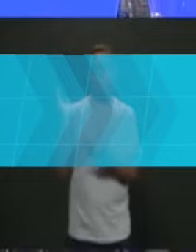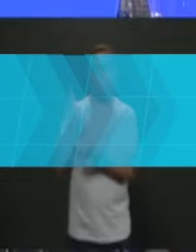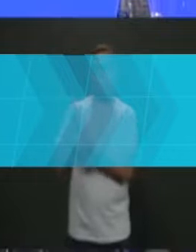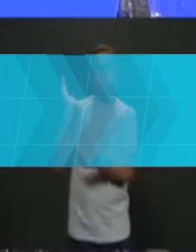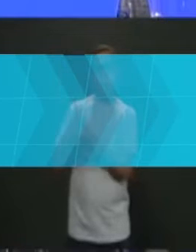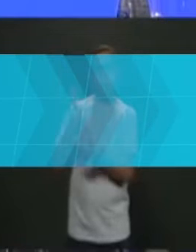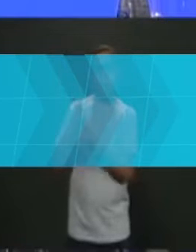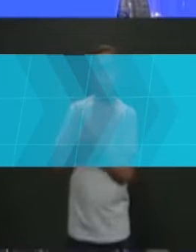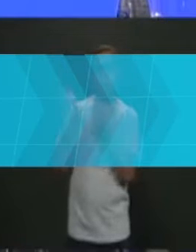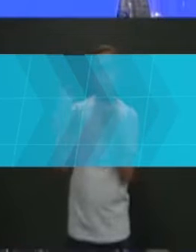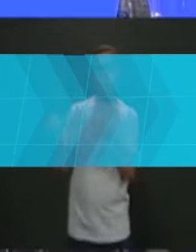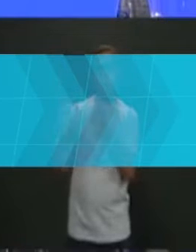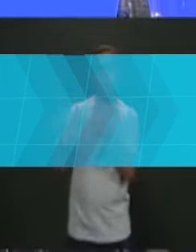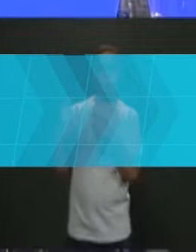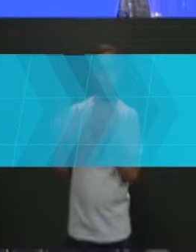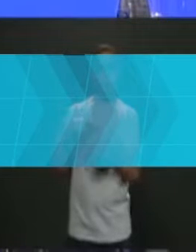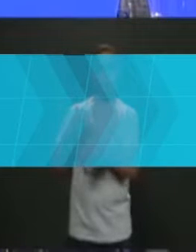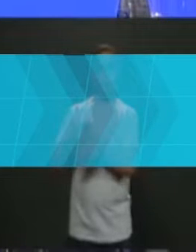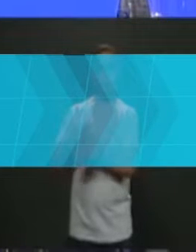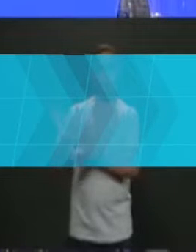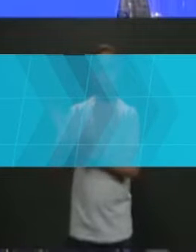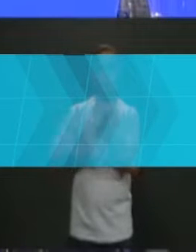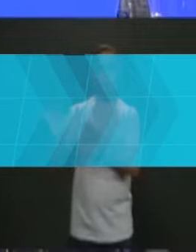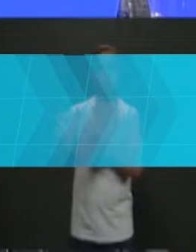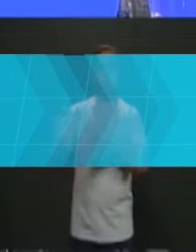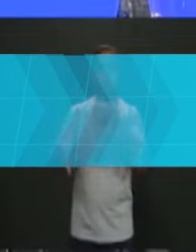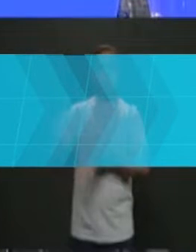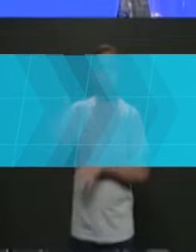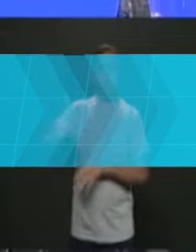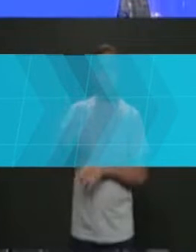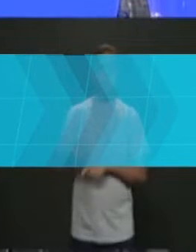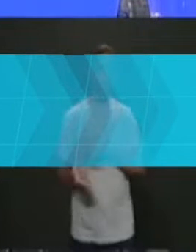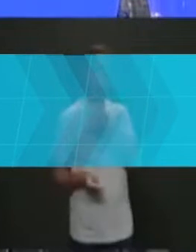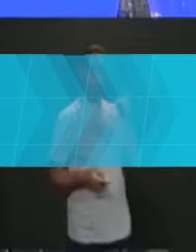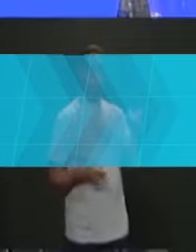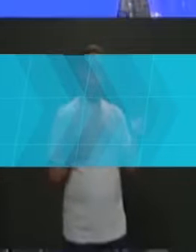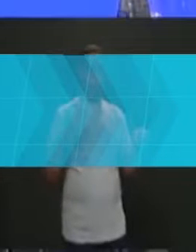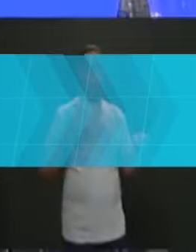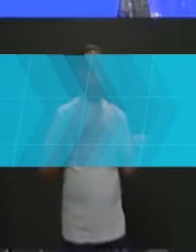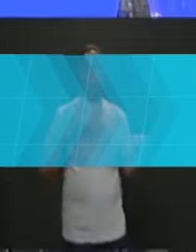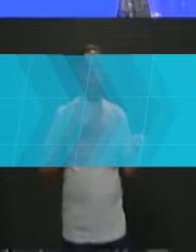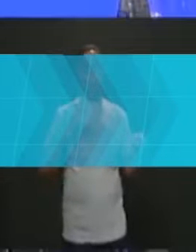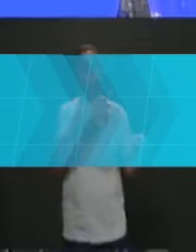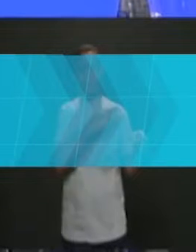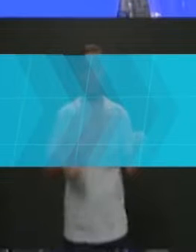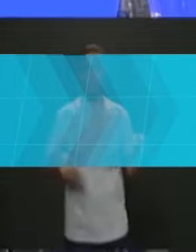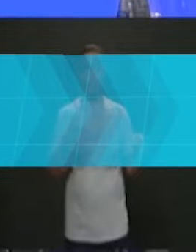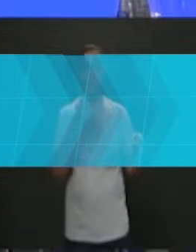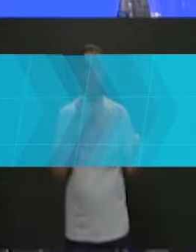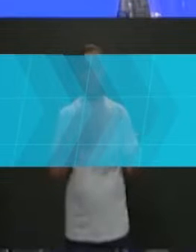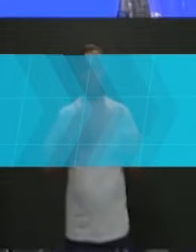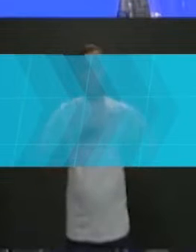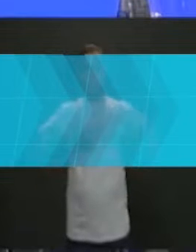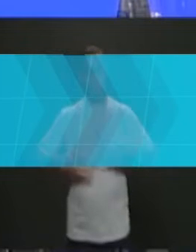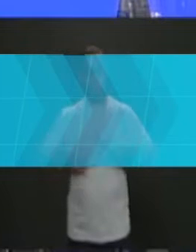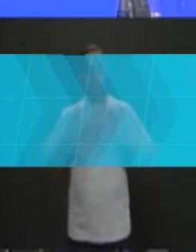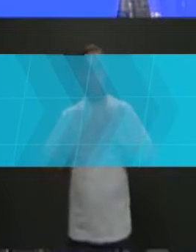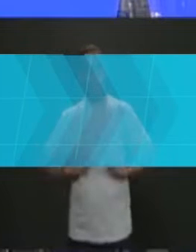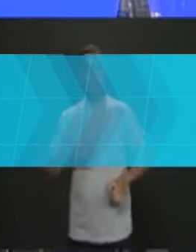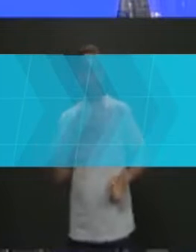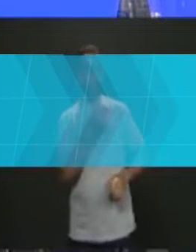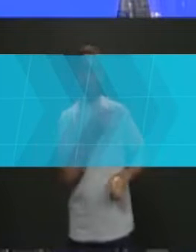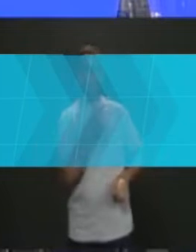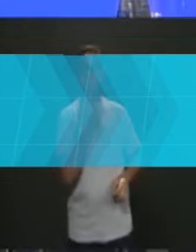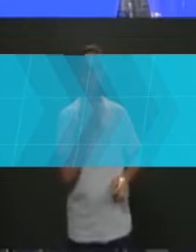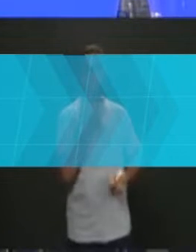processos aí que estão dormindo no poder judiciário o outro diz que não tem que tem uma conduta ilibada que não